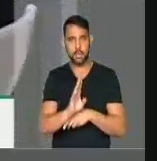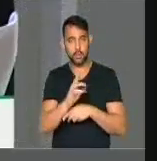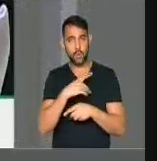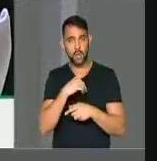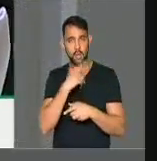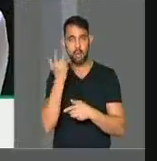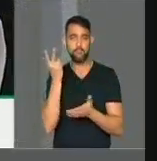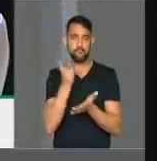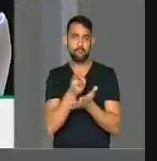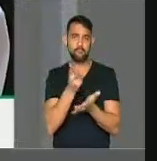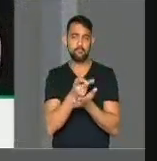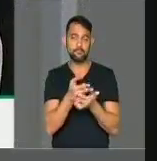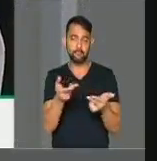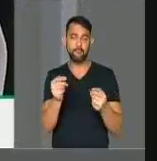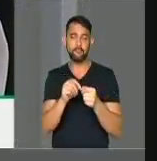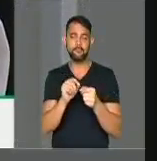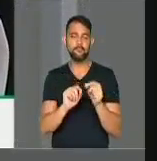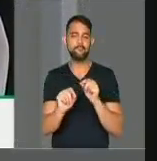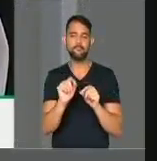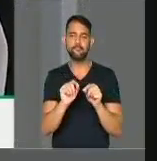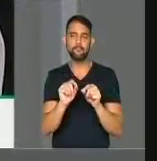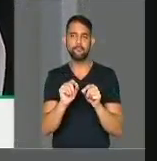econômico do nosso país e, consequentemente,